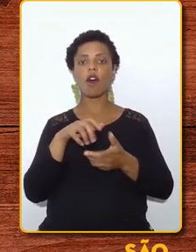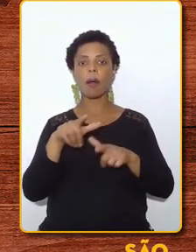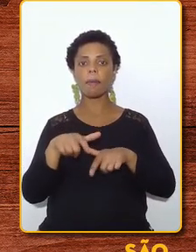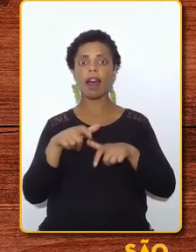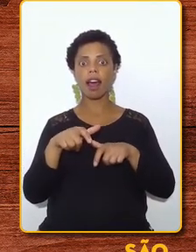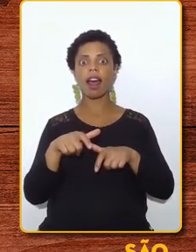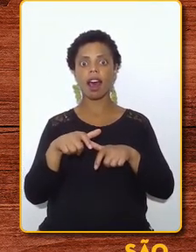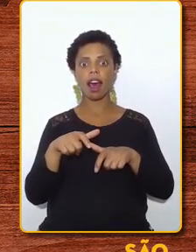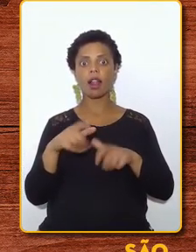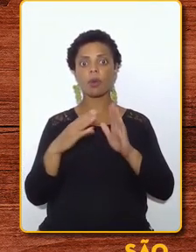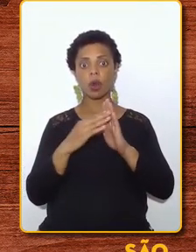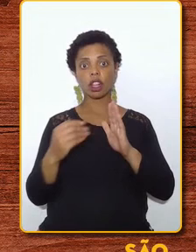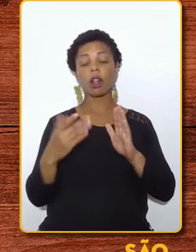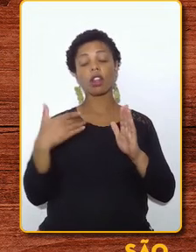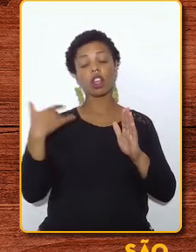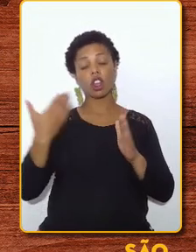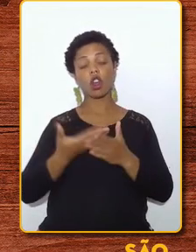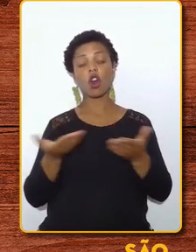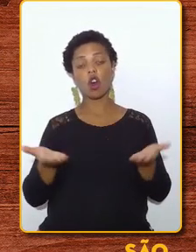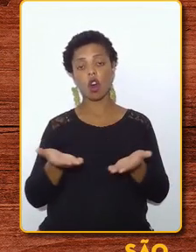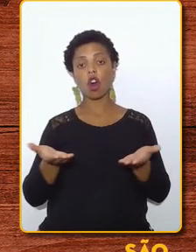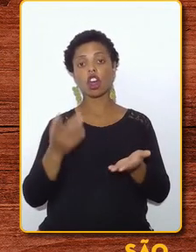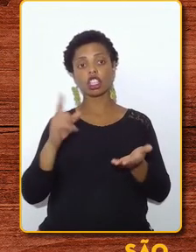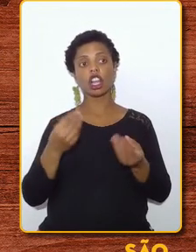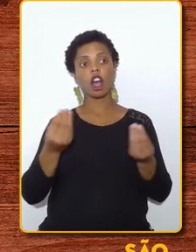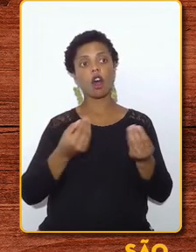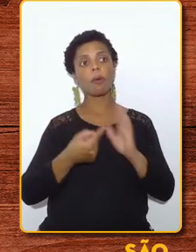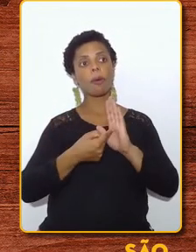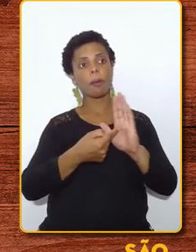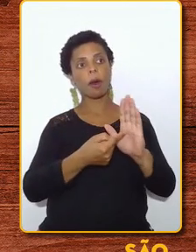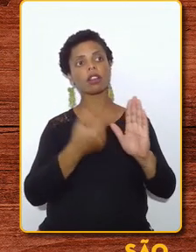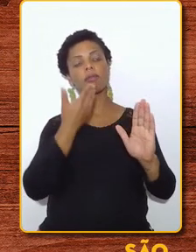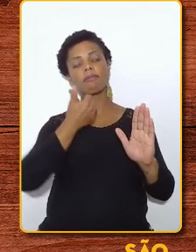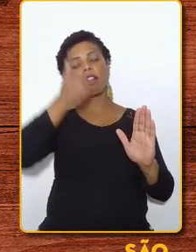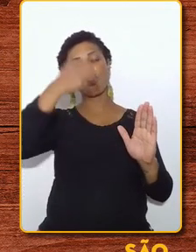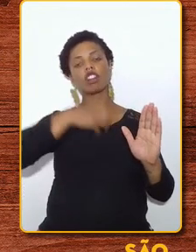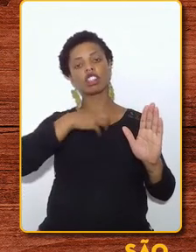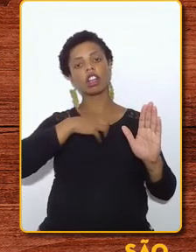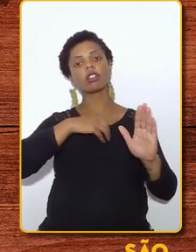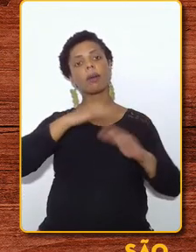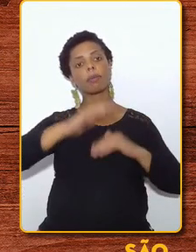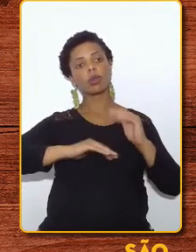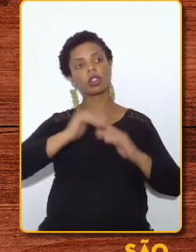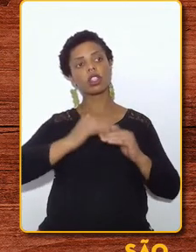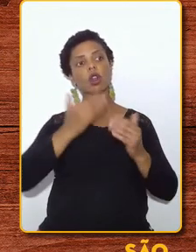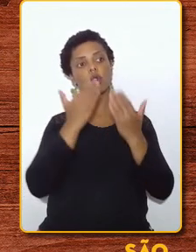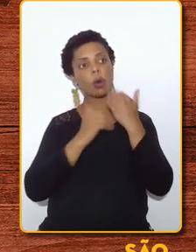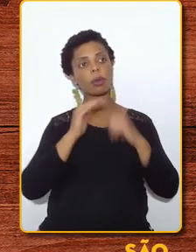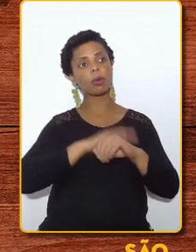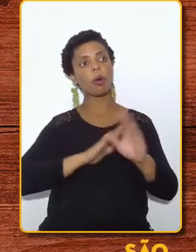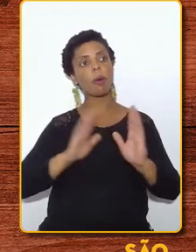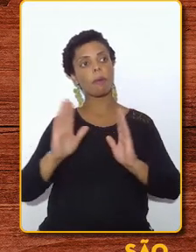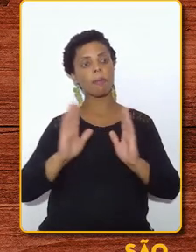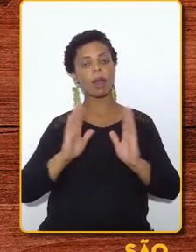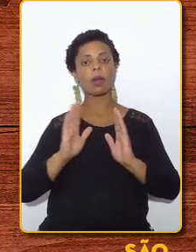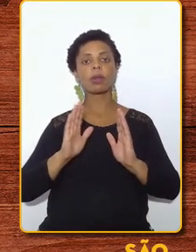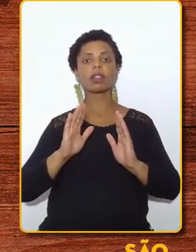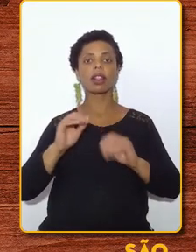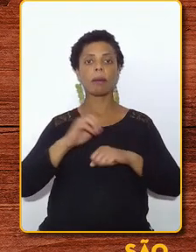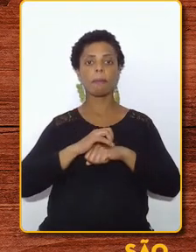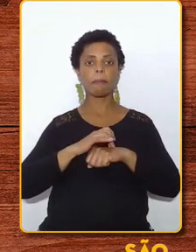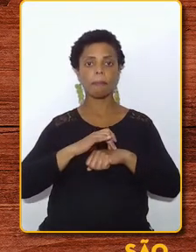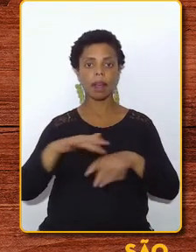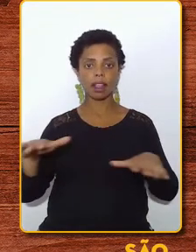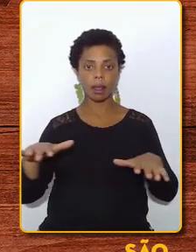do ponto de vista da produção de comida durante a pandemia e de geração de renda. Abraço a todos vocês, conto com o Sem Terra. Tamo junto.